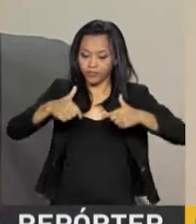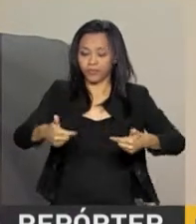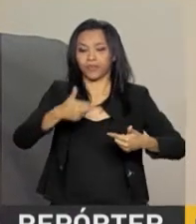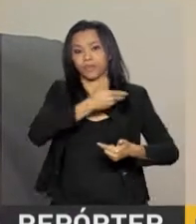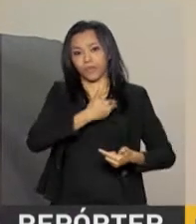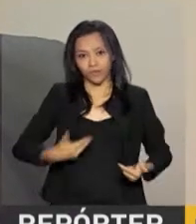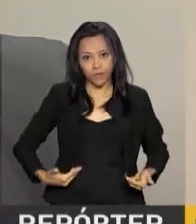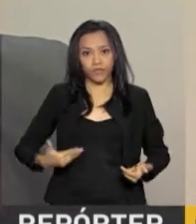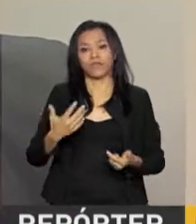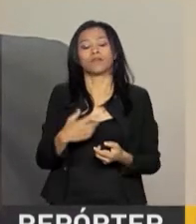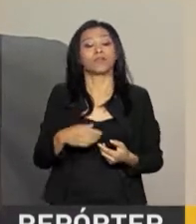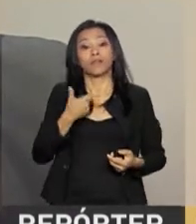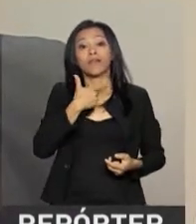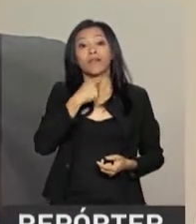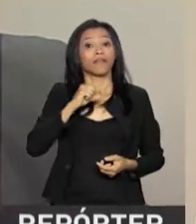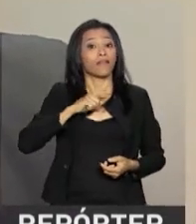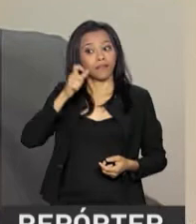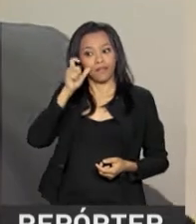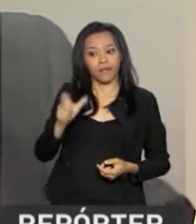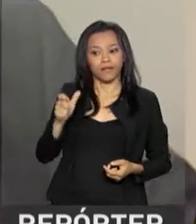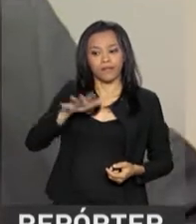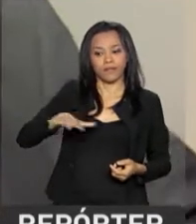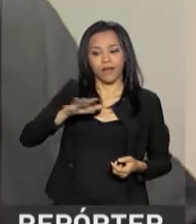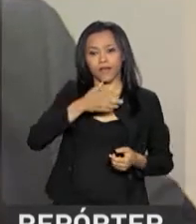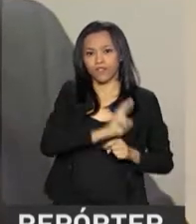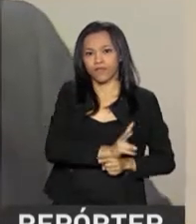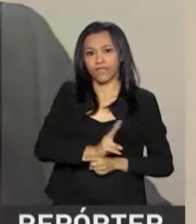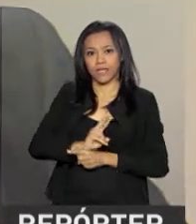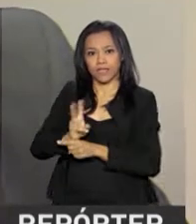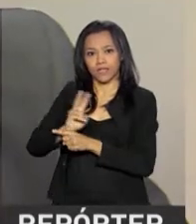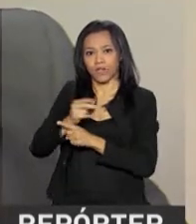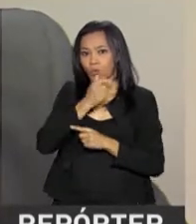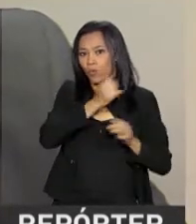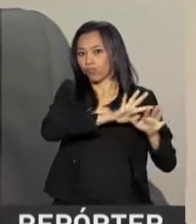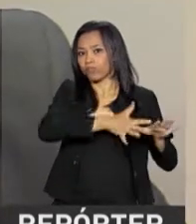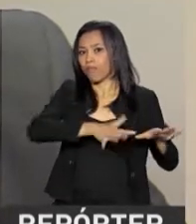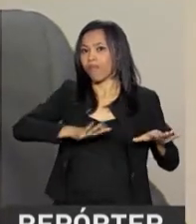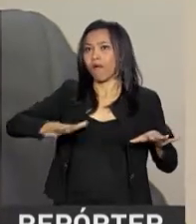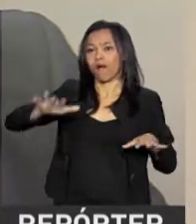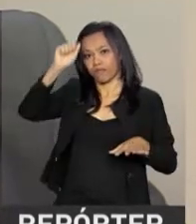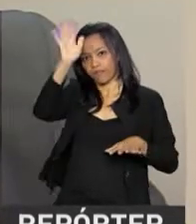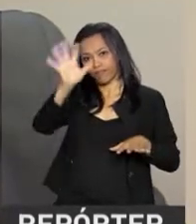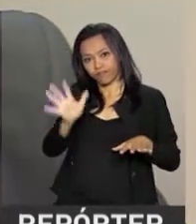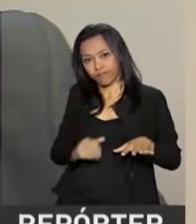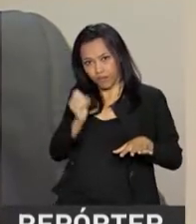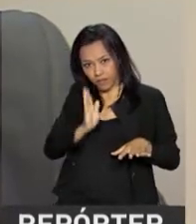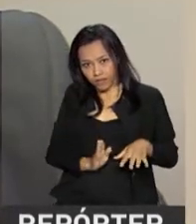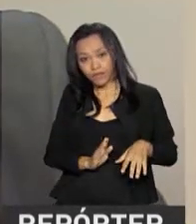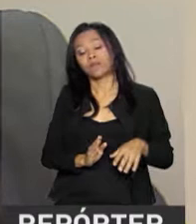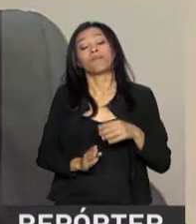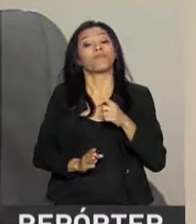têm interesse nessa atividade de gerenciamento costeiro ela dentro da ses irmã ela encontra o fórum adequado